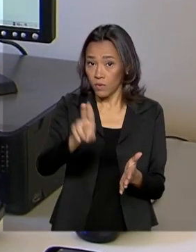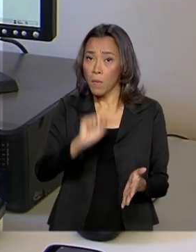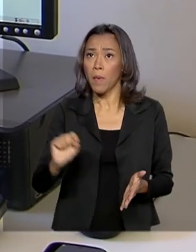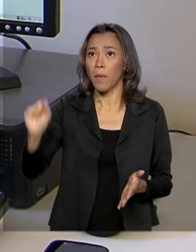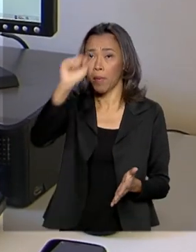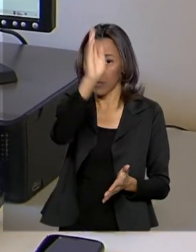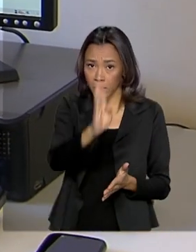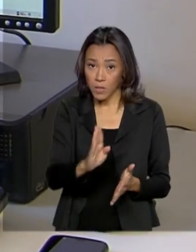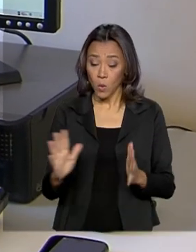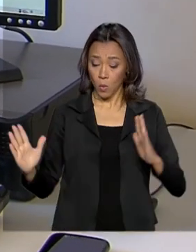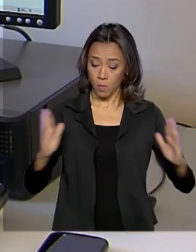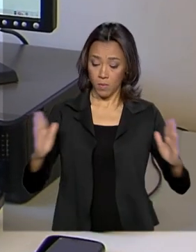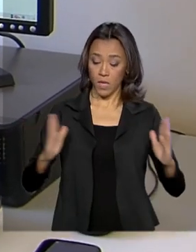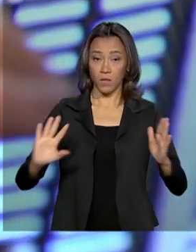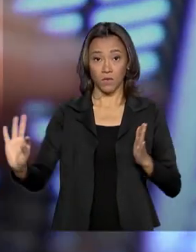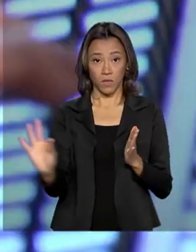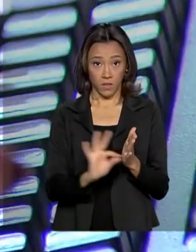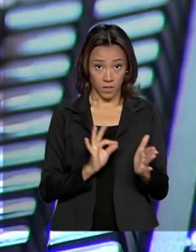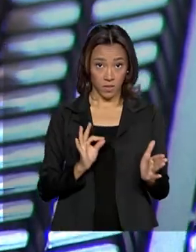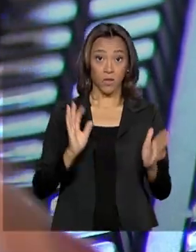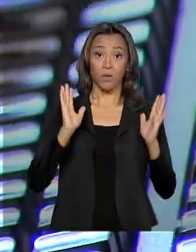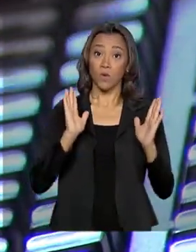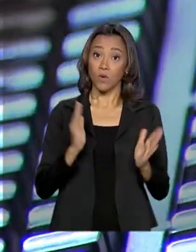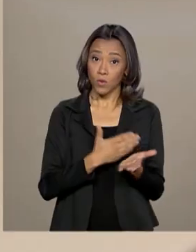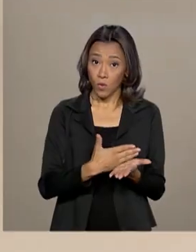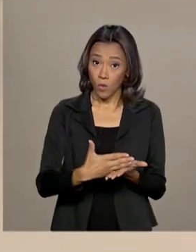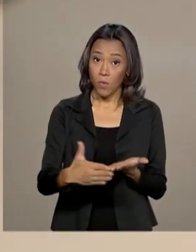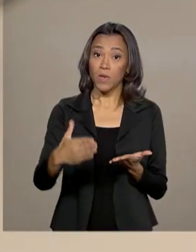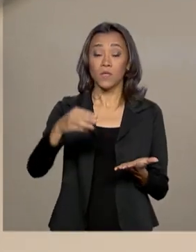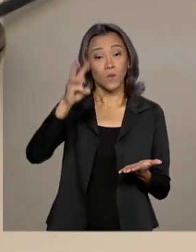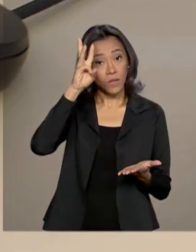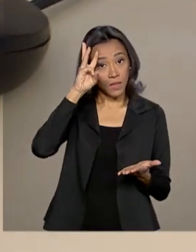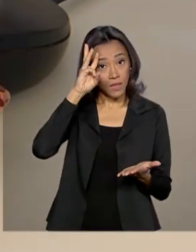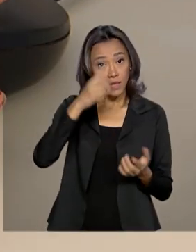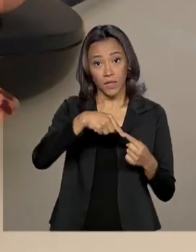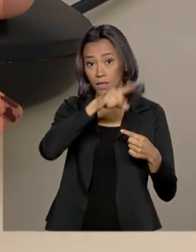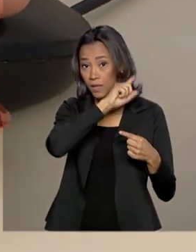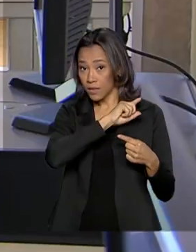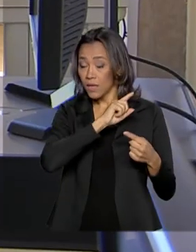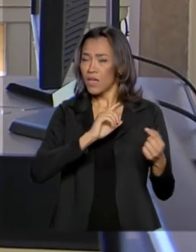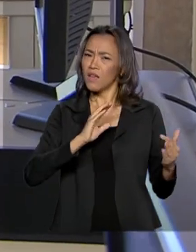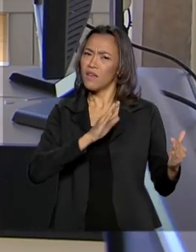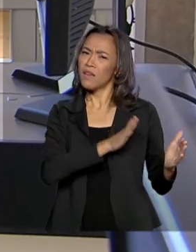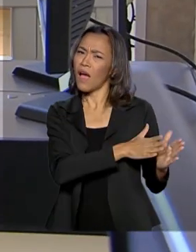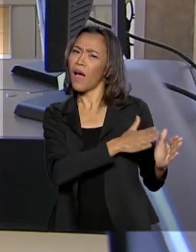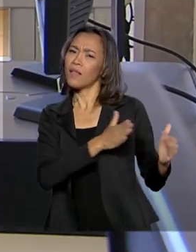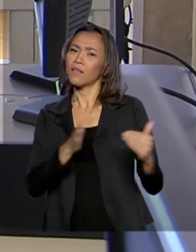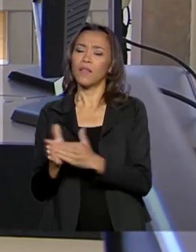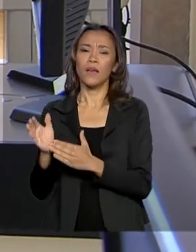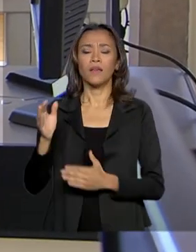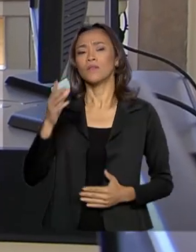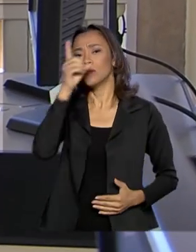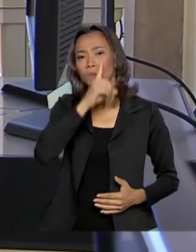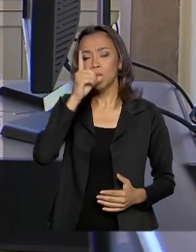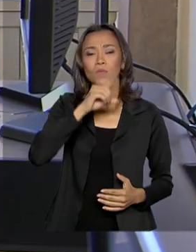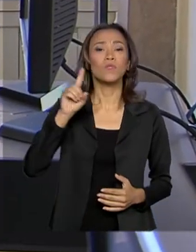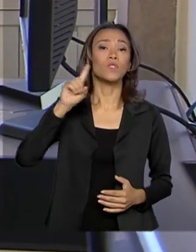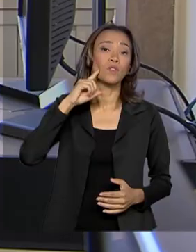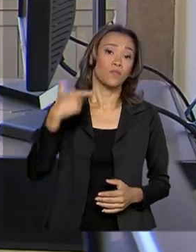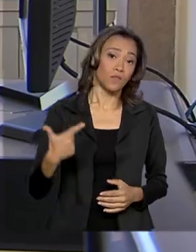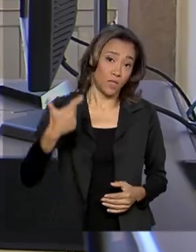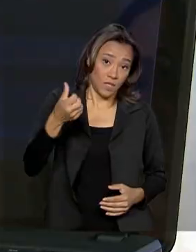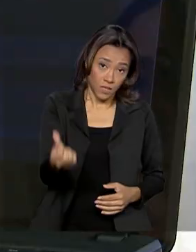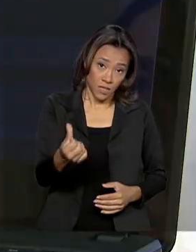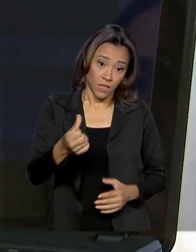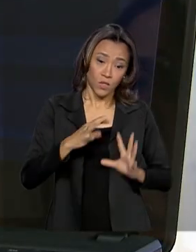O período de inscrição começa nesta terça-feira e foi prorrogado até o próximo domingo, dia 26. Todo